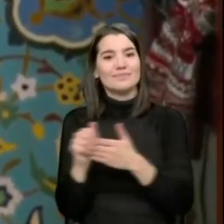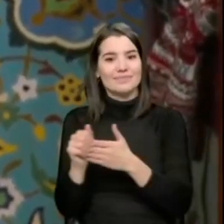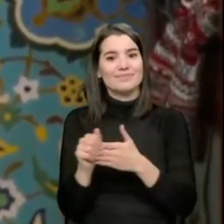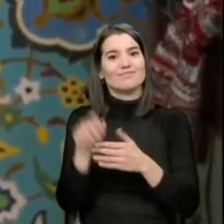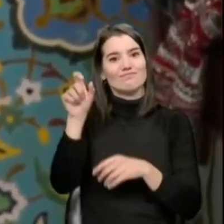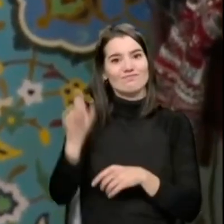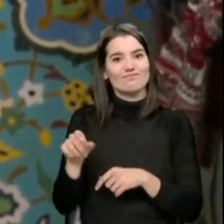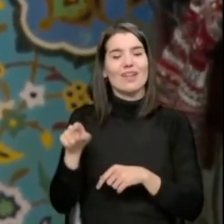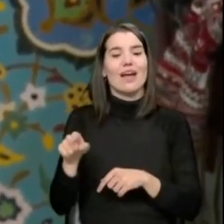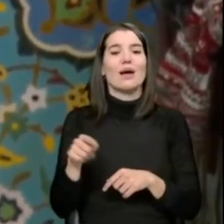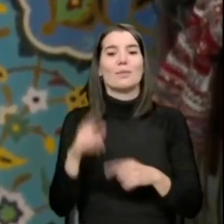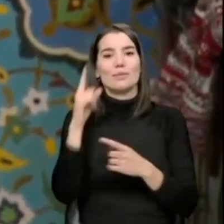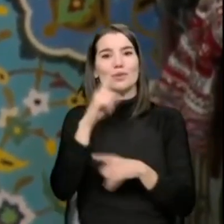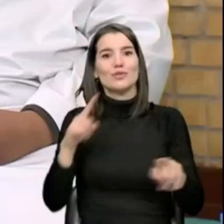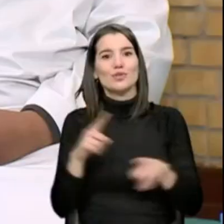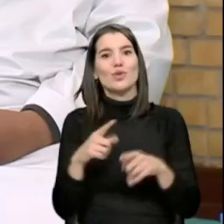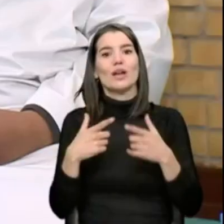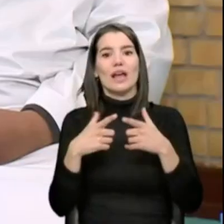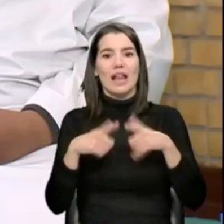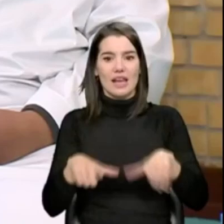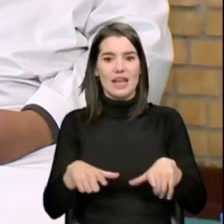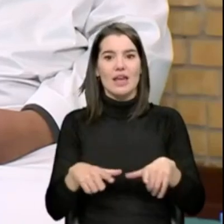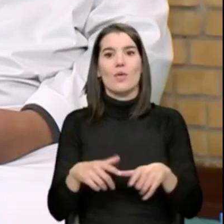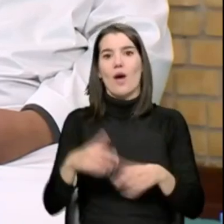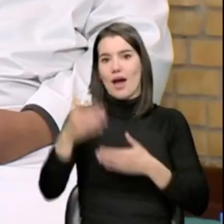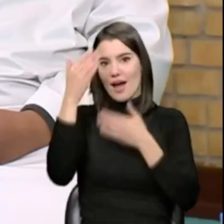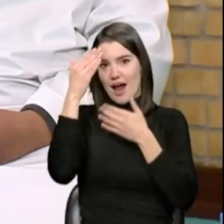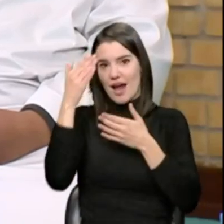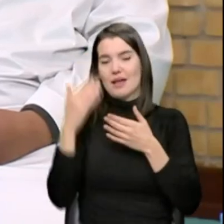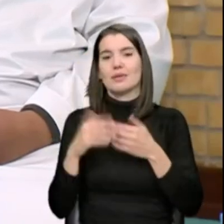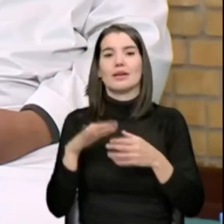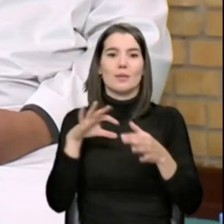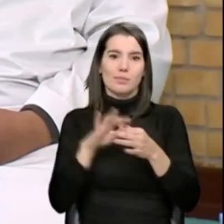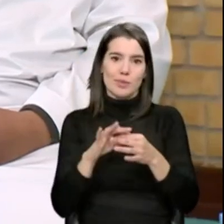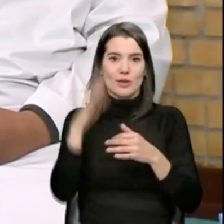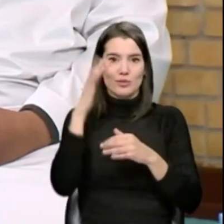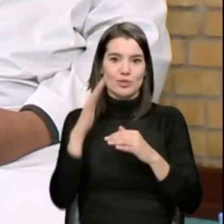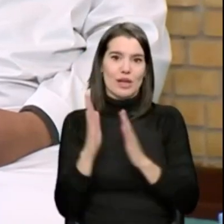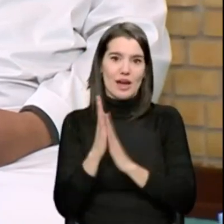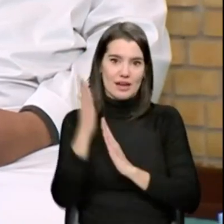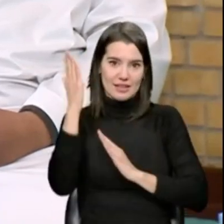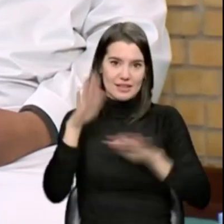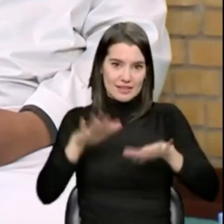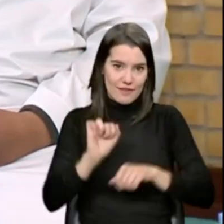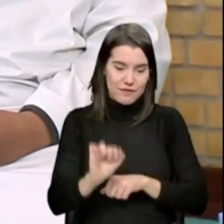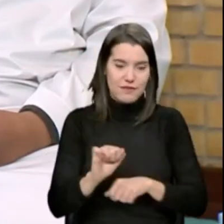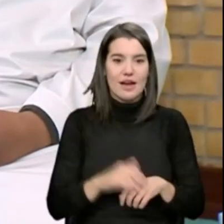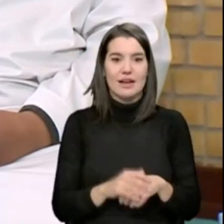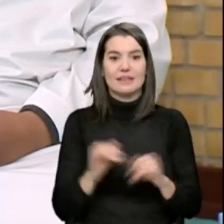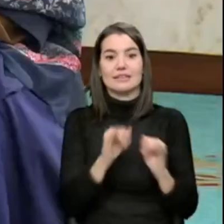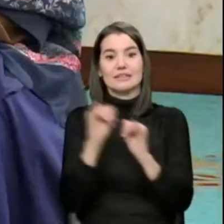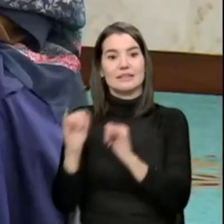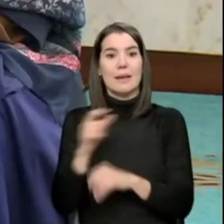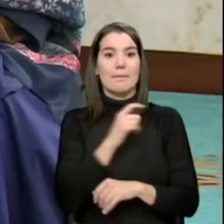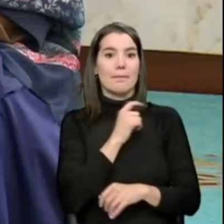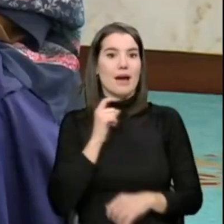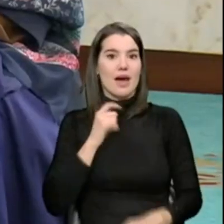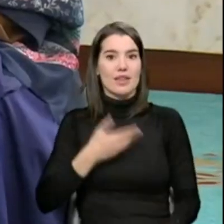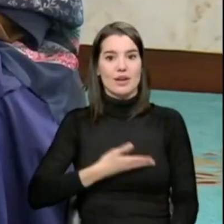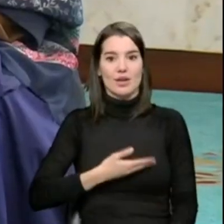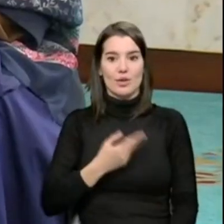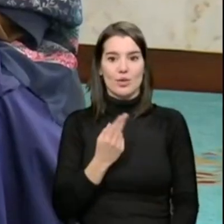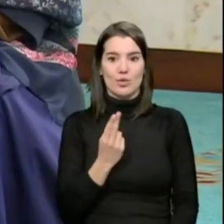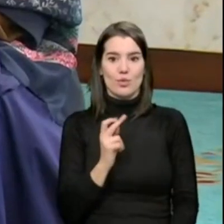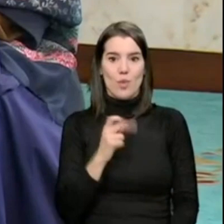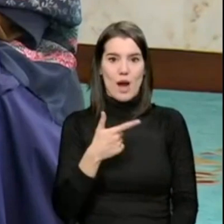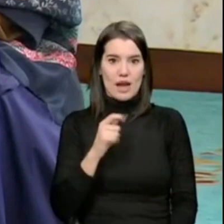que é professor de língua árabe e teologia islâmica. À minha esquerda, o Padre Duarte da Cunha, que é da